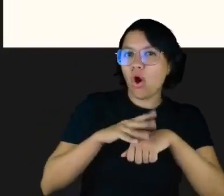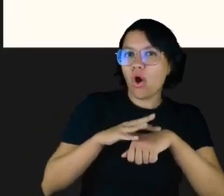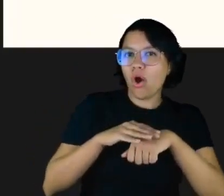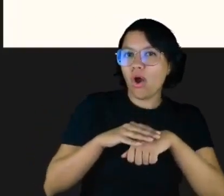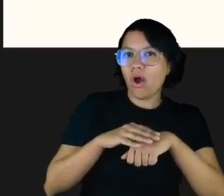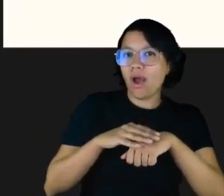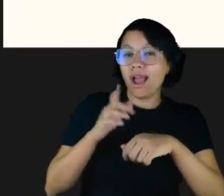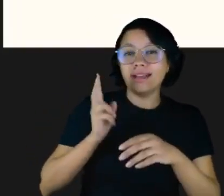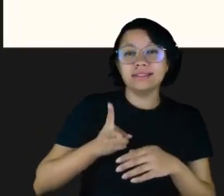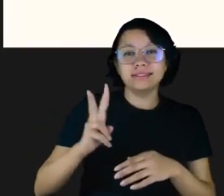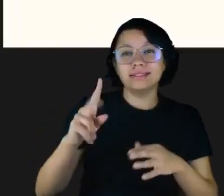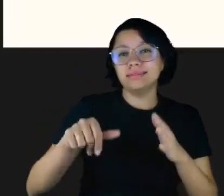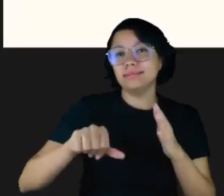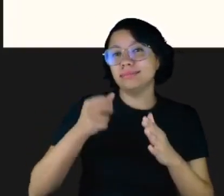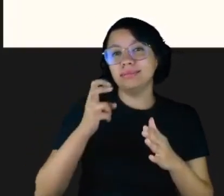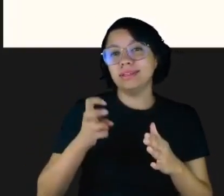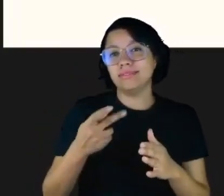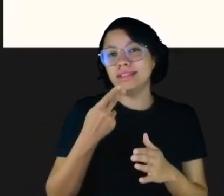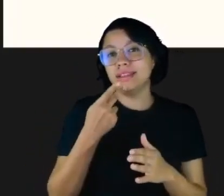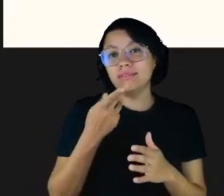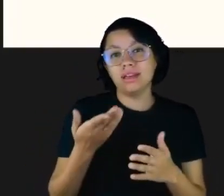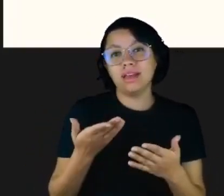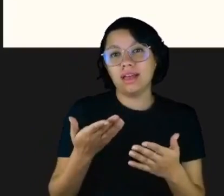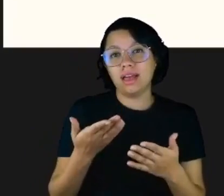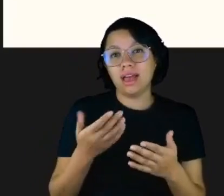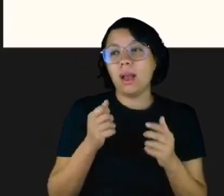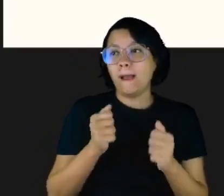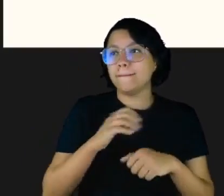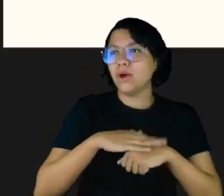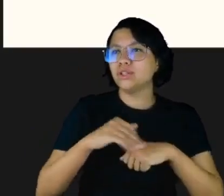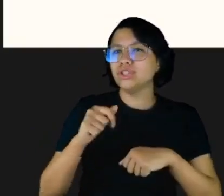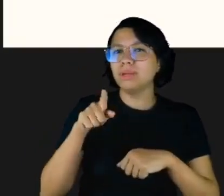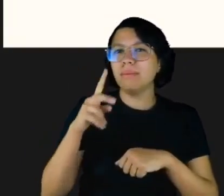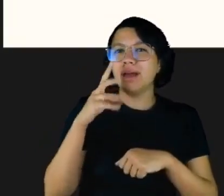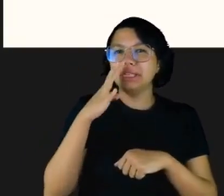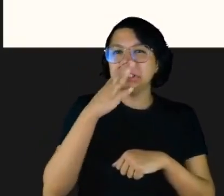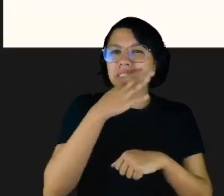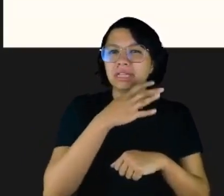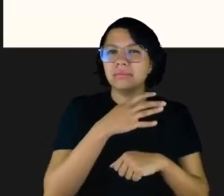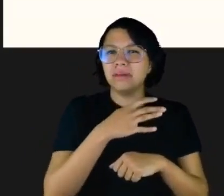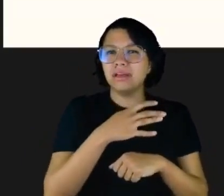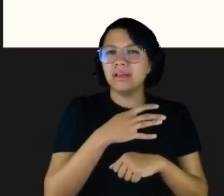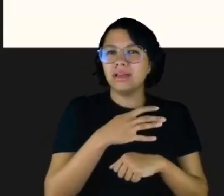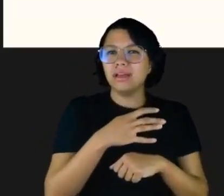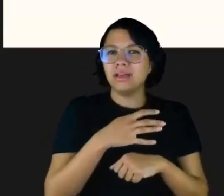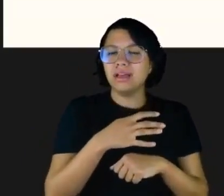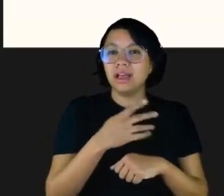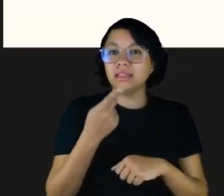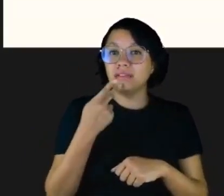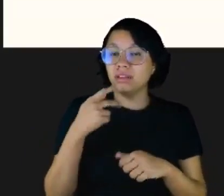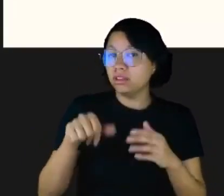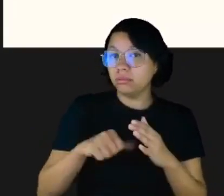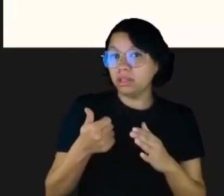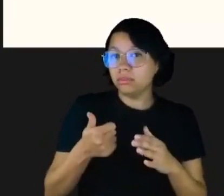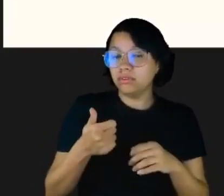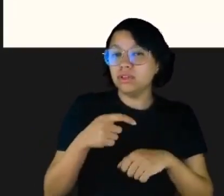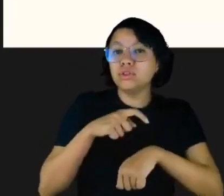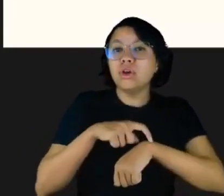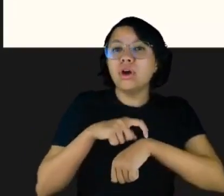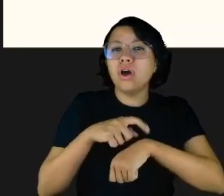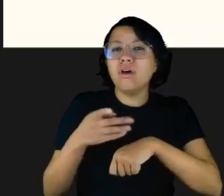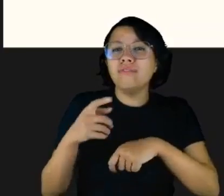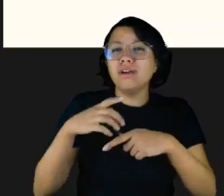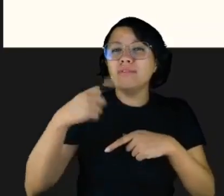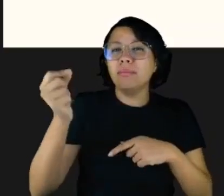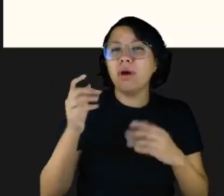doente, é sempre a primeira vez que ela está falando. Eu posso chamar ela de teimosa? Ela está dizendo pela primeira vez: que horas que você vai me levar para minha